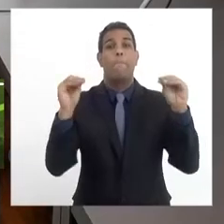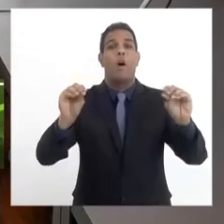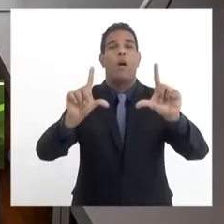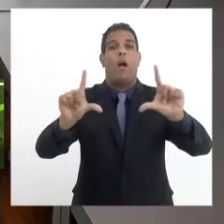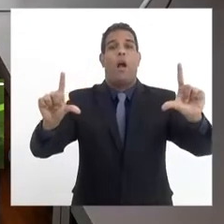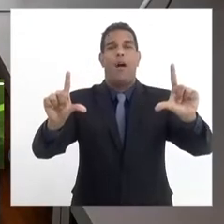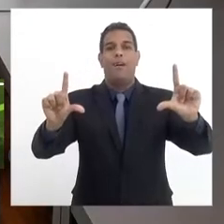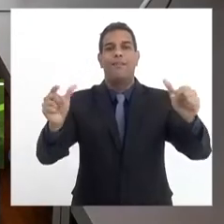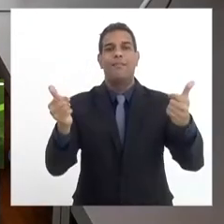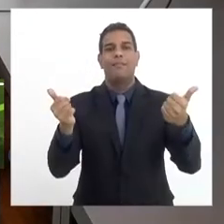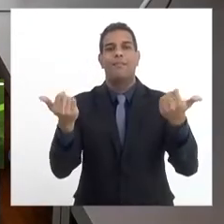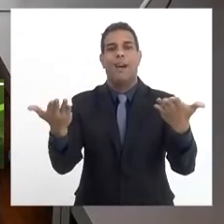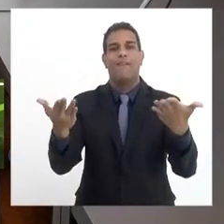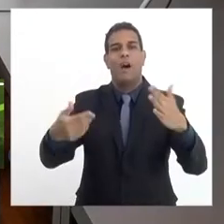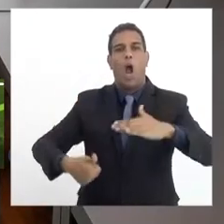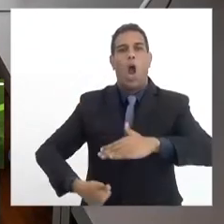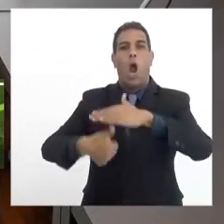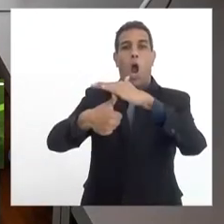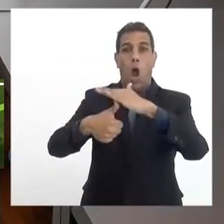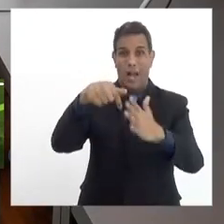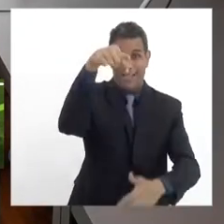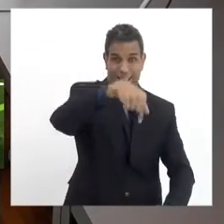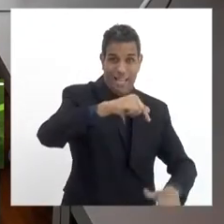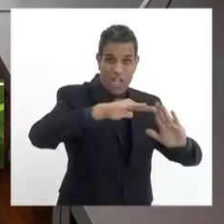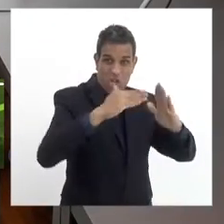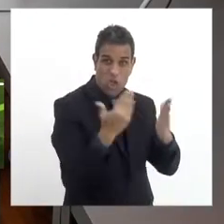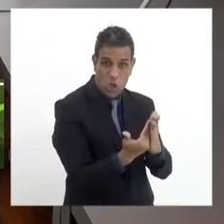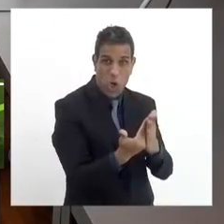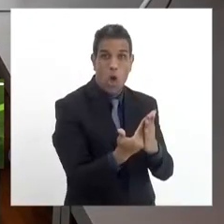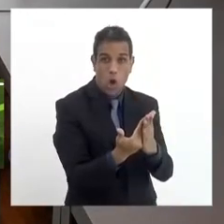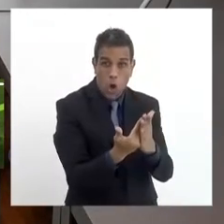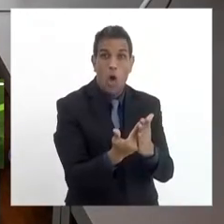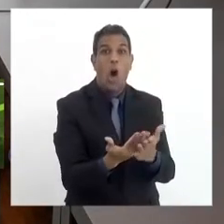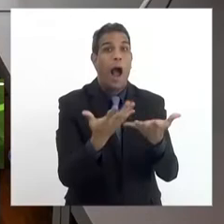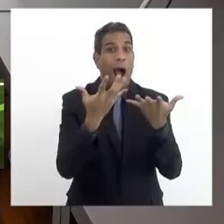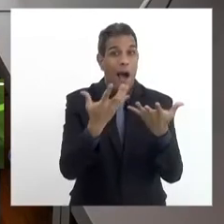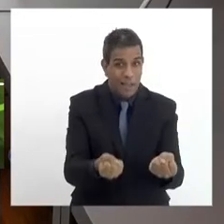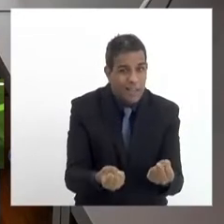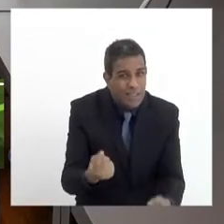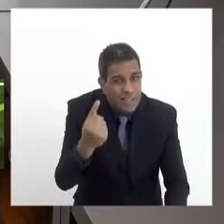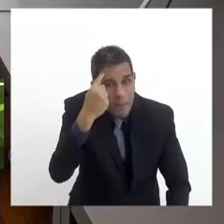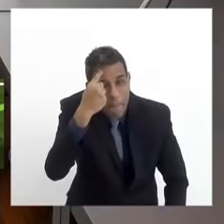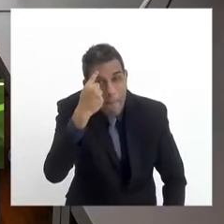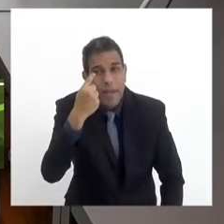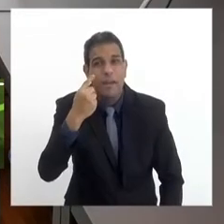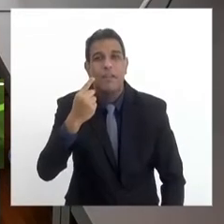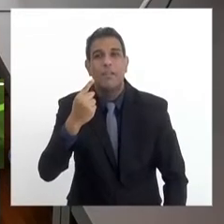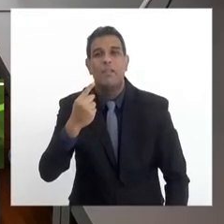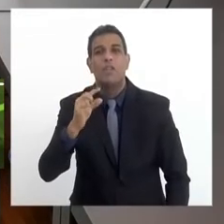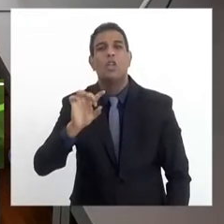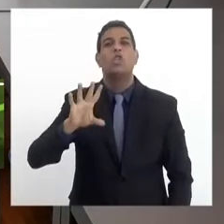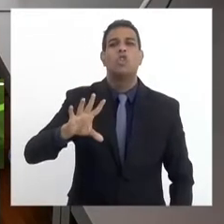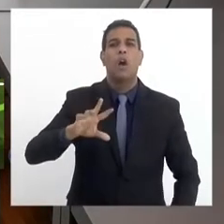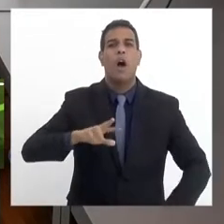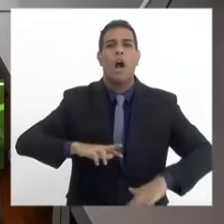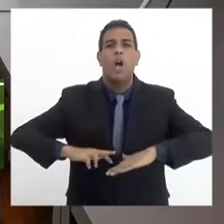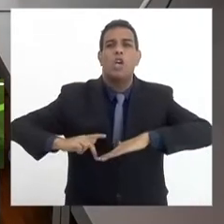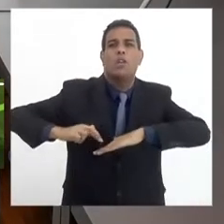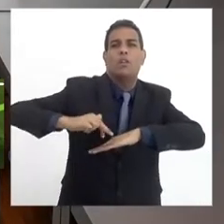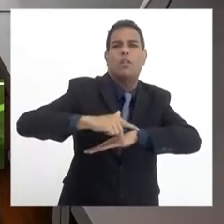do reitor e ele disse: nesta escola são aceitos alunos que pensam ou que sobem escadas.